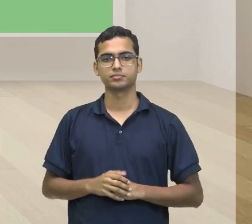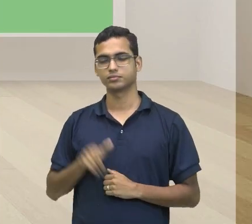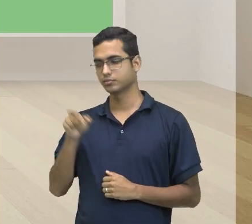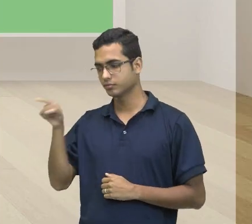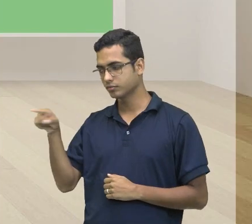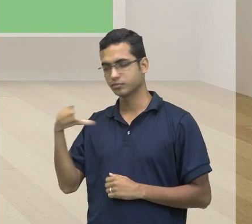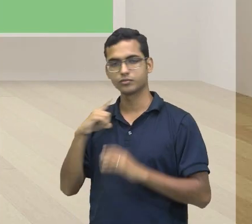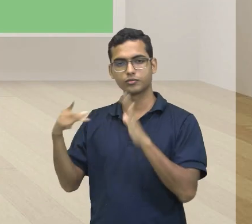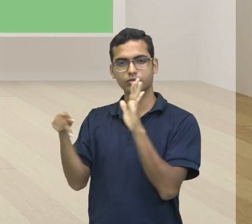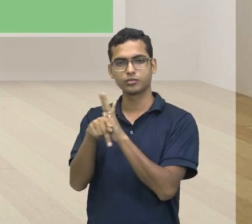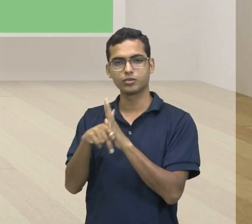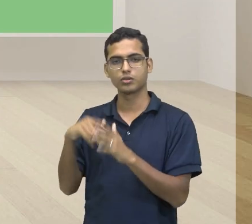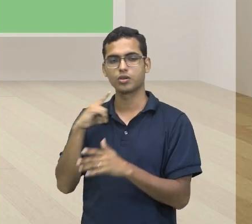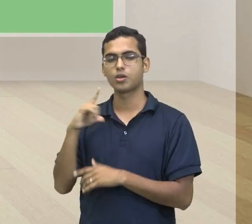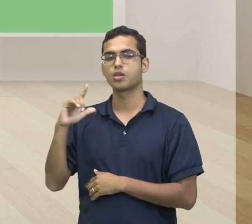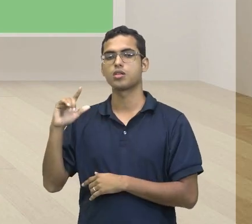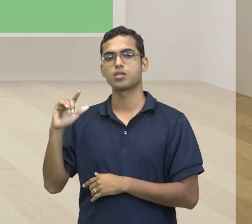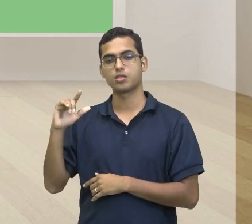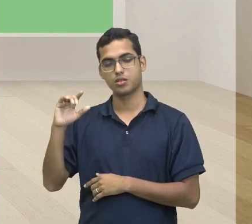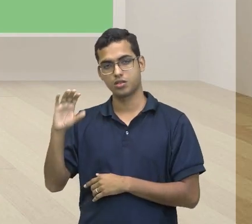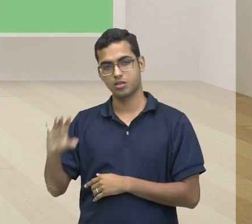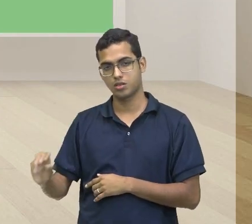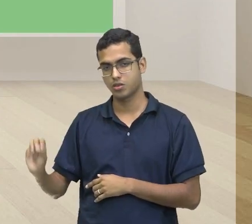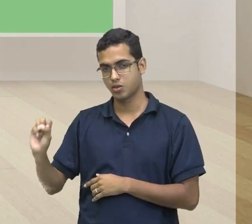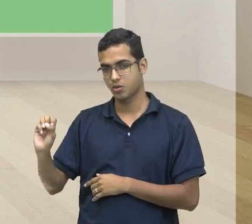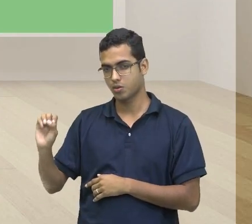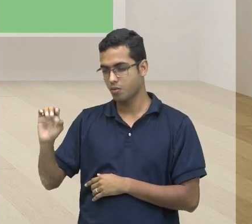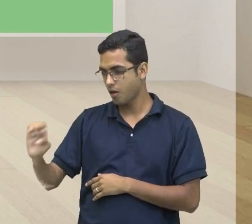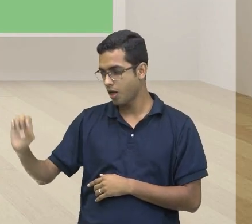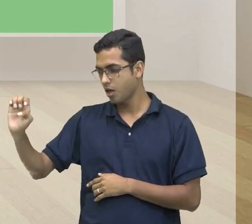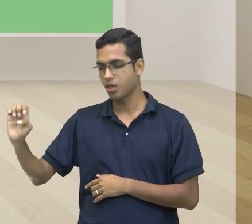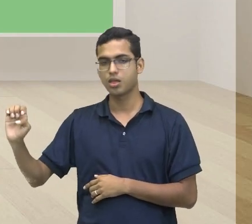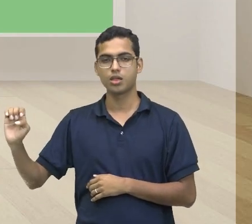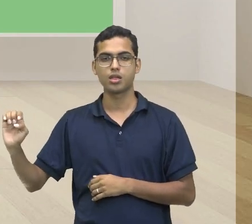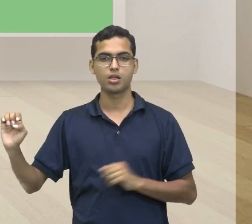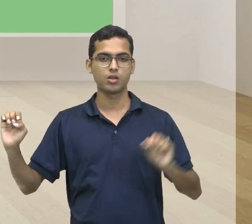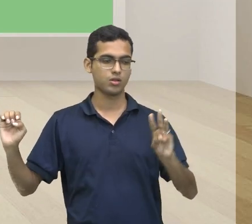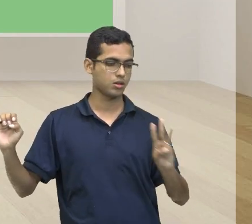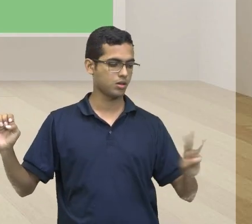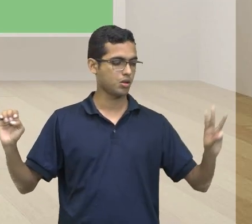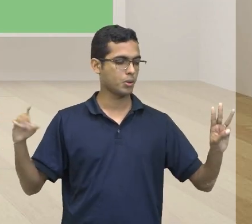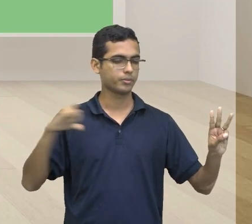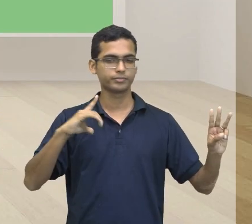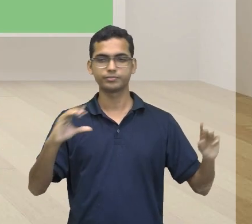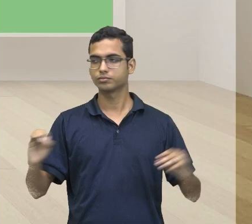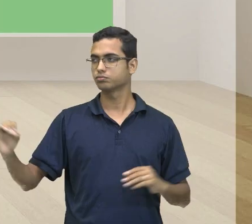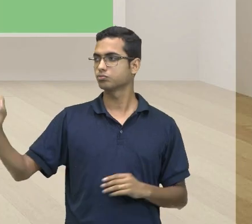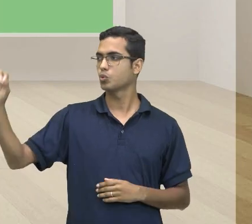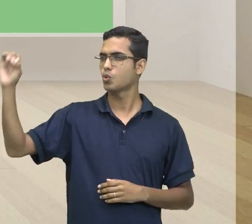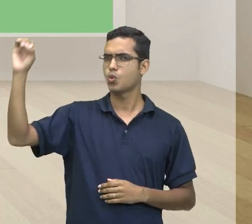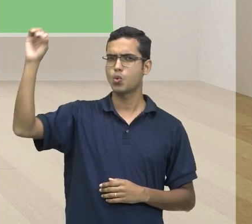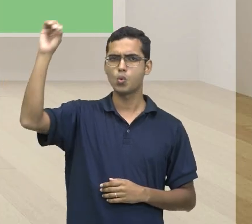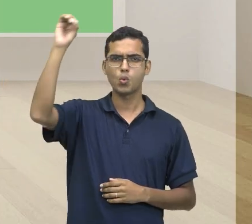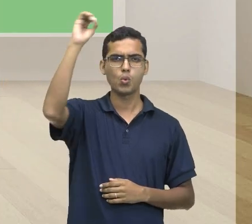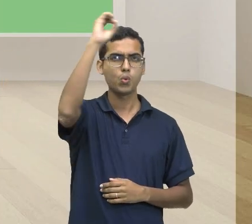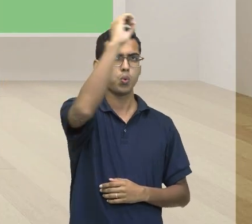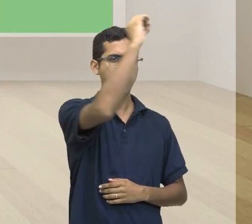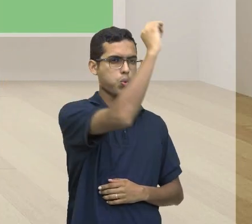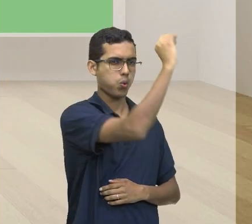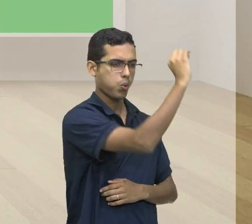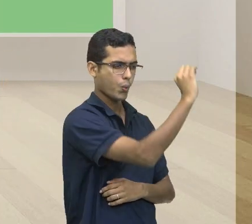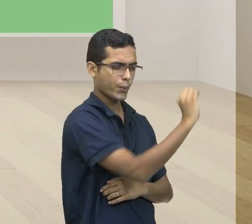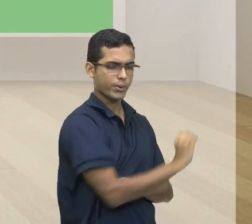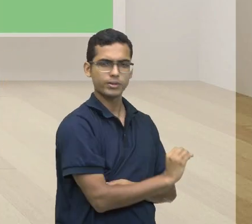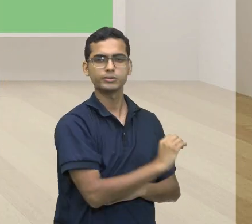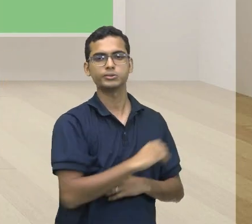sol nasce. Nós temos west, que é o oeste, onde o sol se põe, né? Aí, na nossa